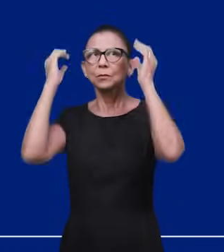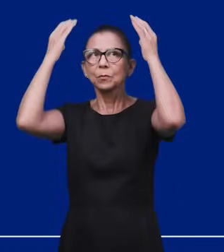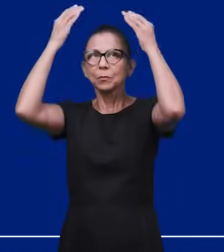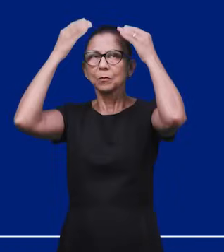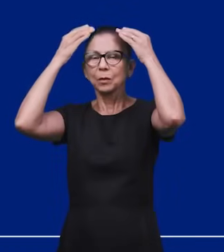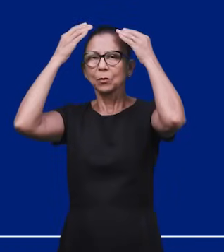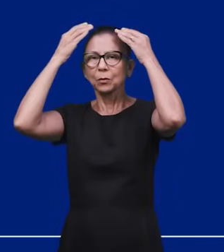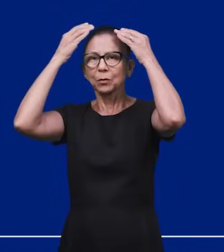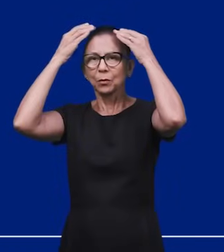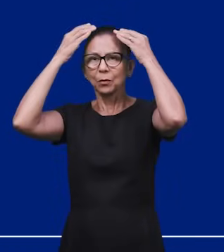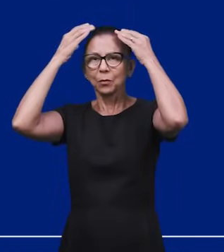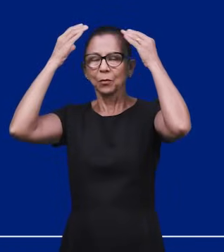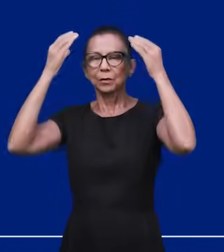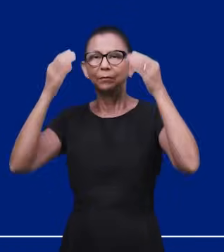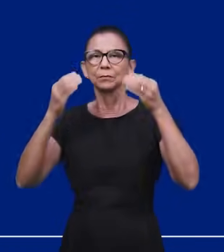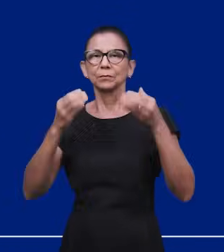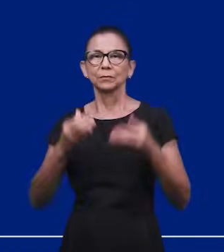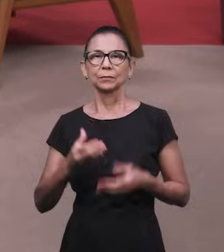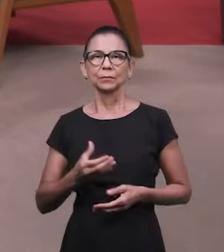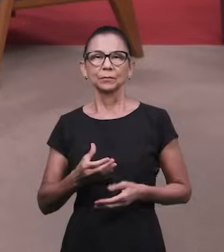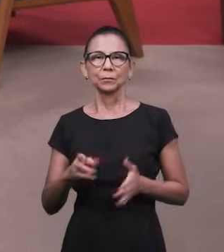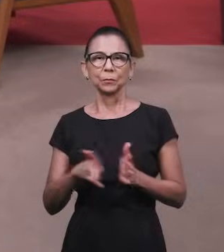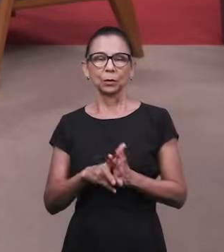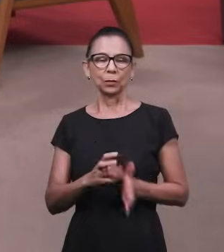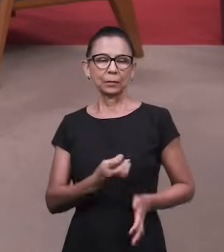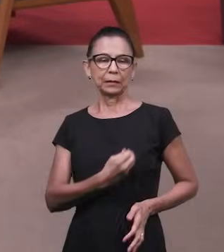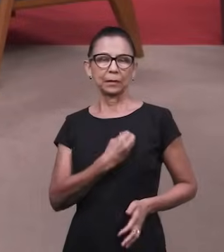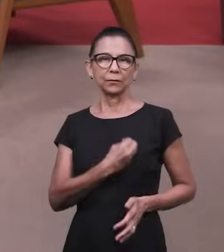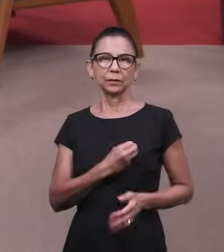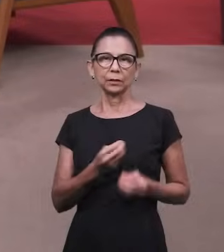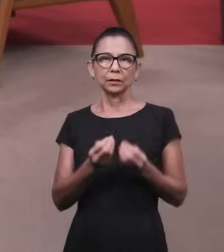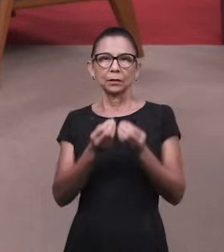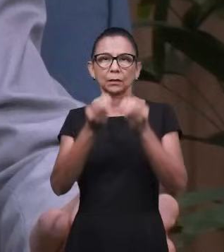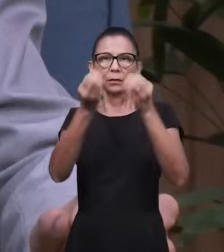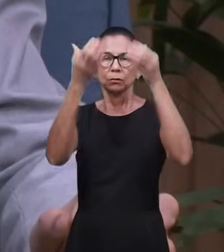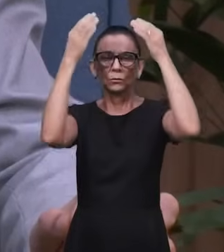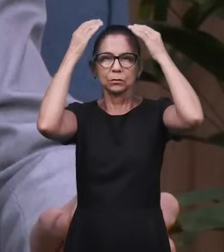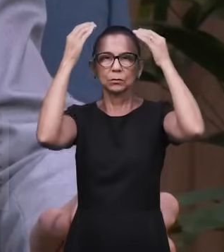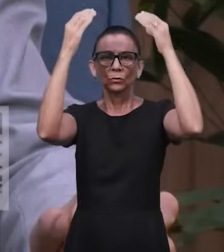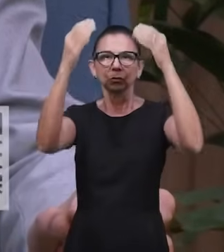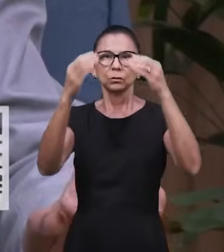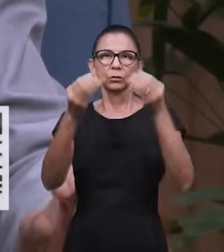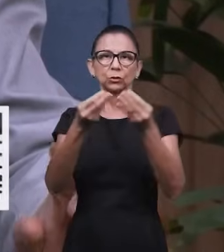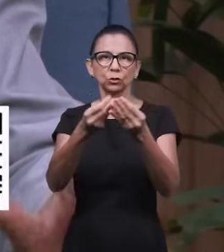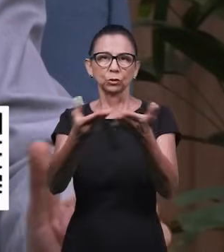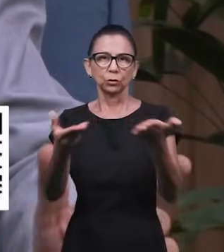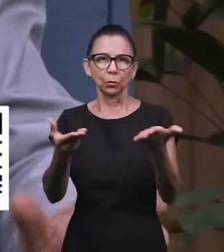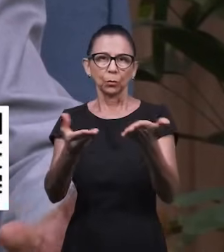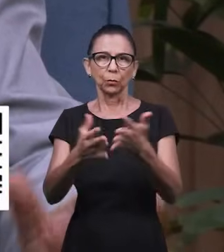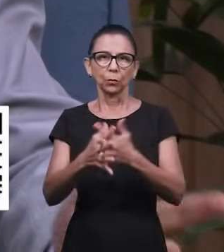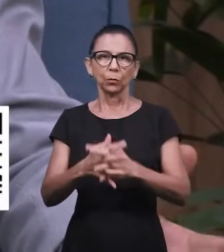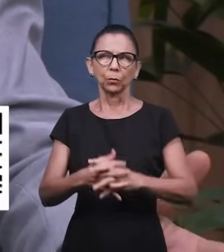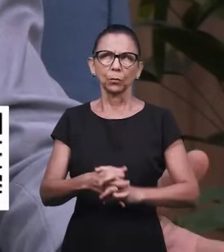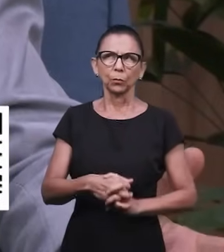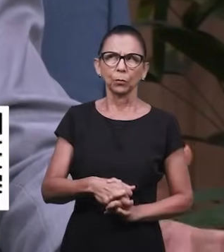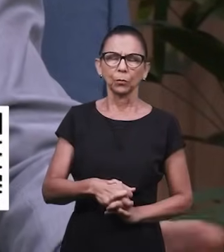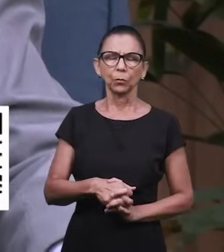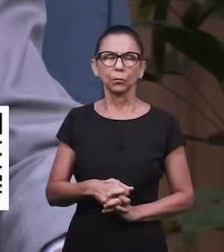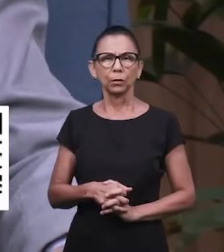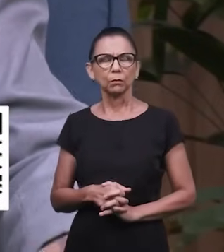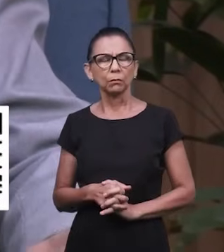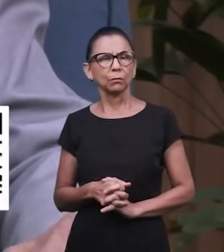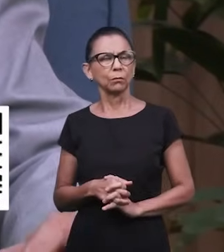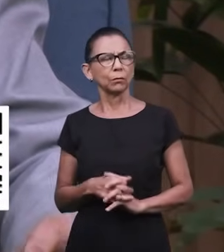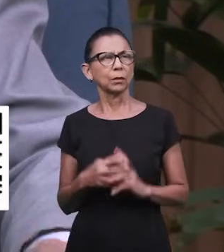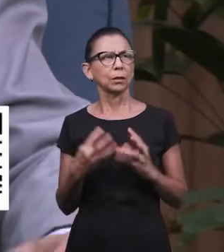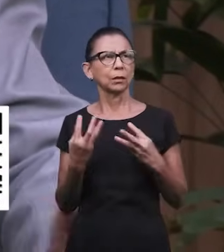vida. Se você tenta ler esse texto do ponto de vista da razão, né, existe aí uma incoerência.